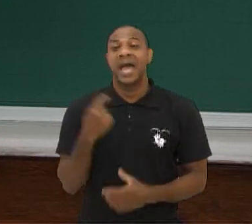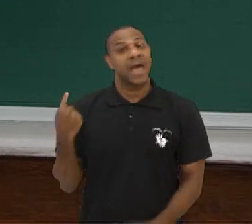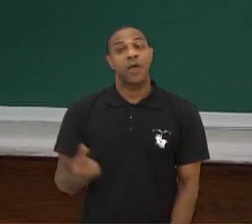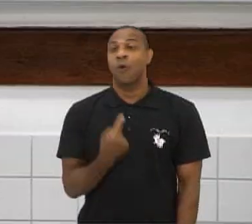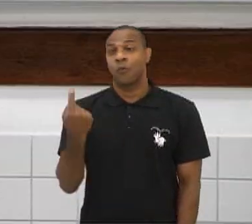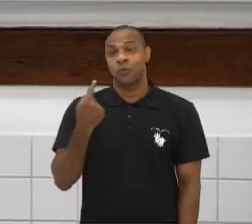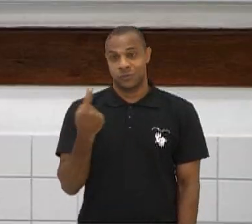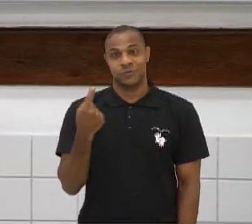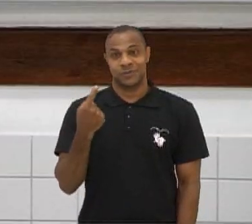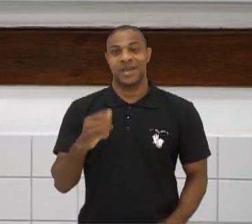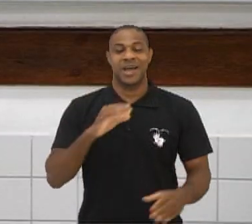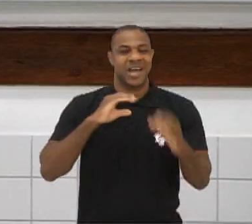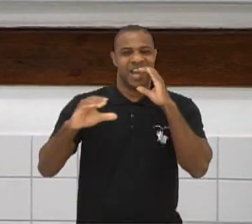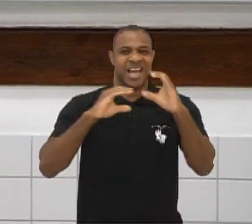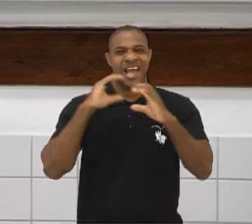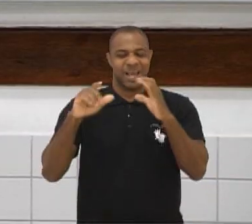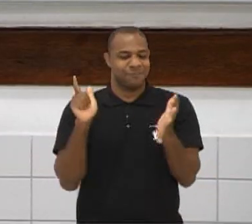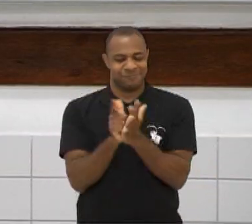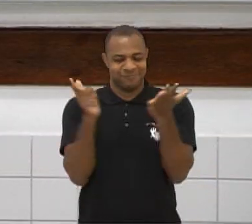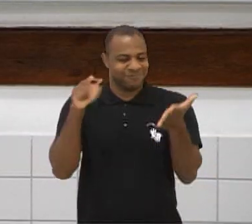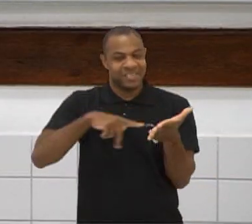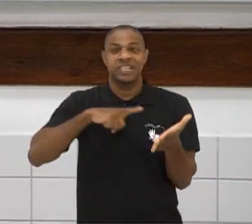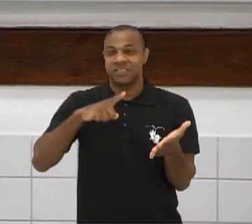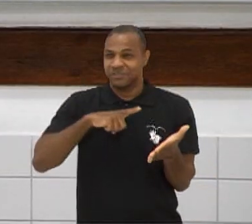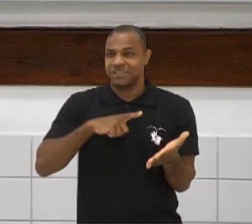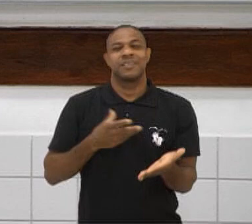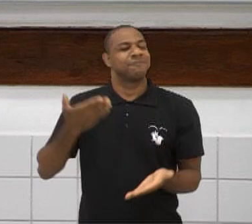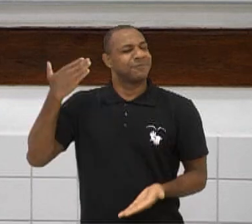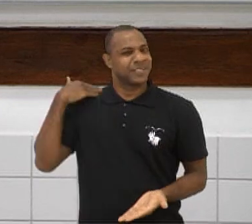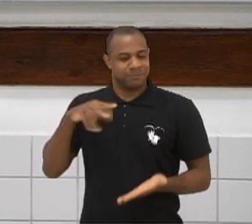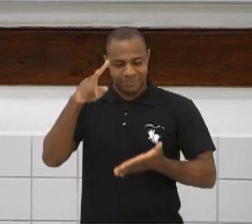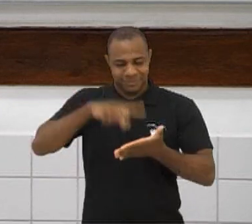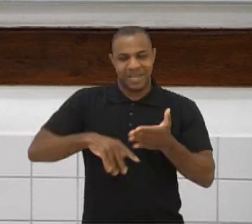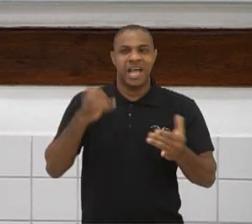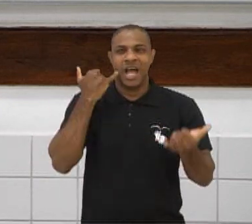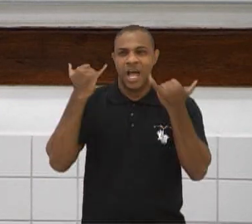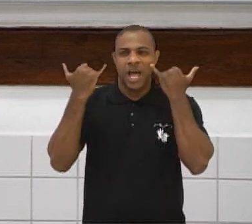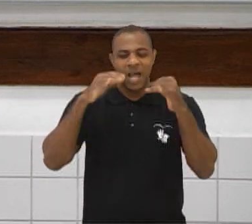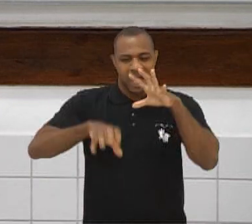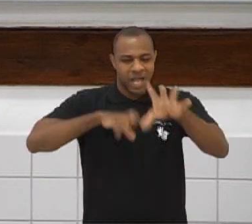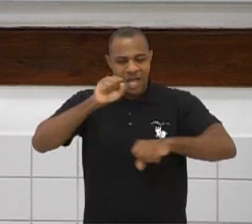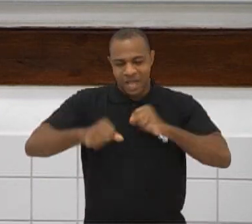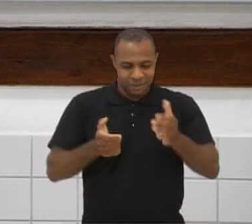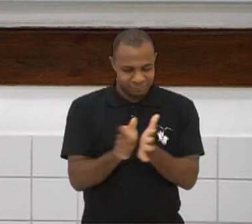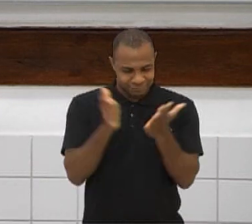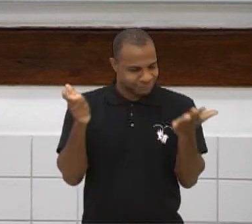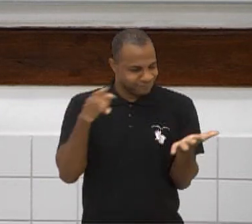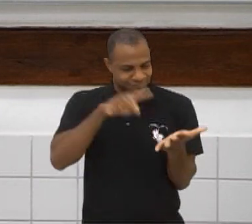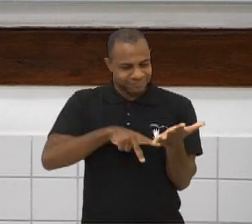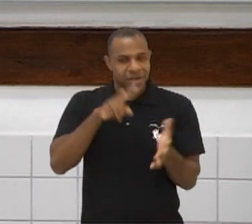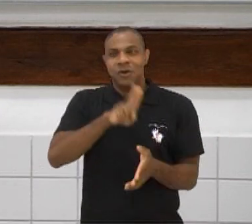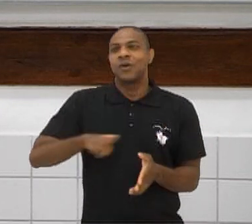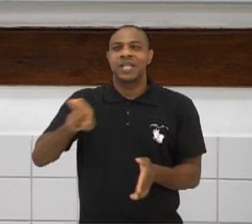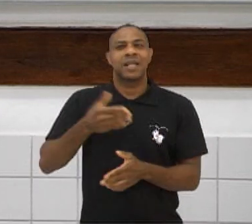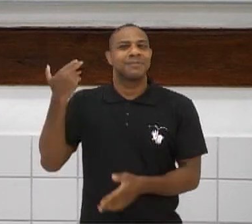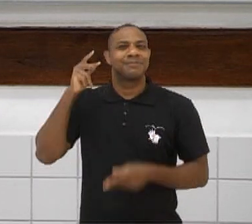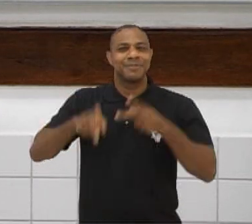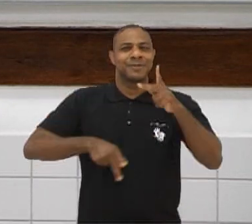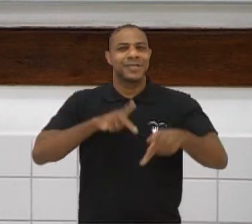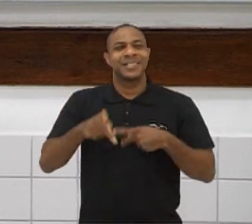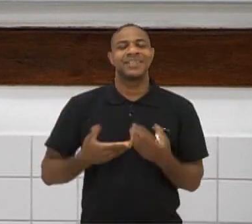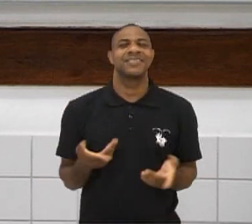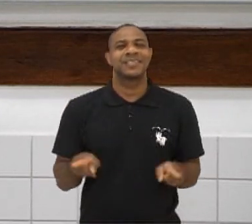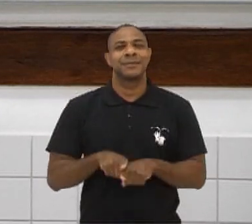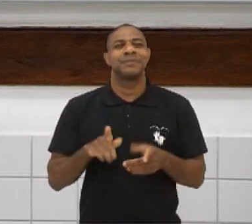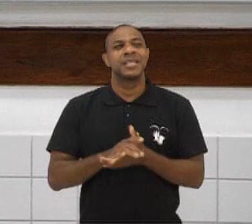meio de comunicação assim, que a gente tinha para veicular notícias e que era mais utilizado pela população de uma forma geral. Né?